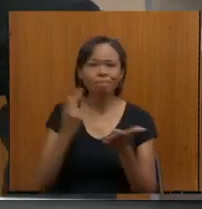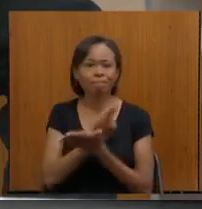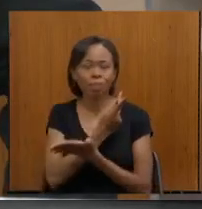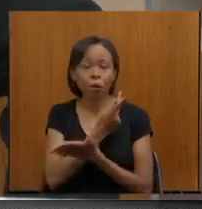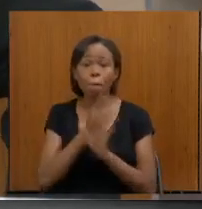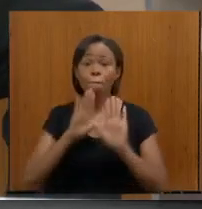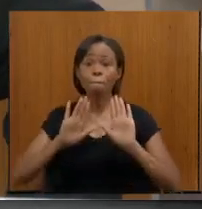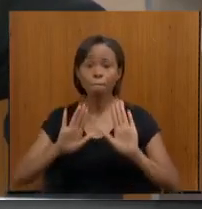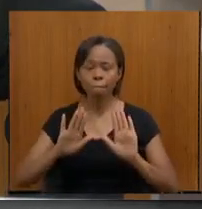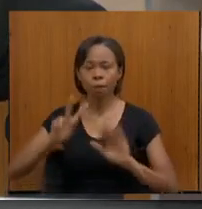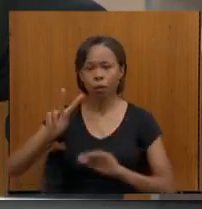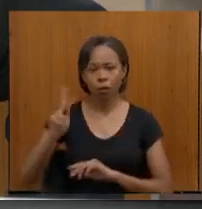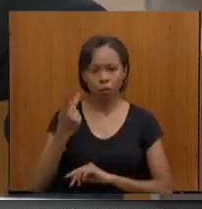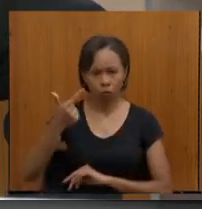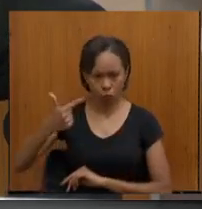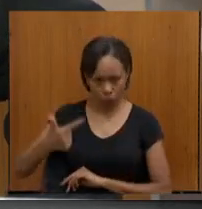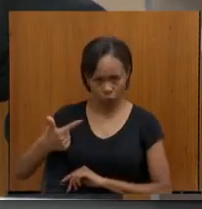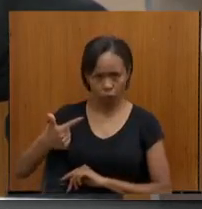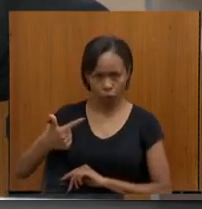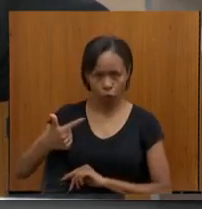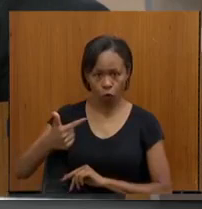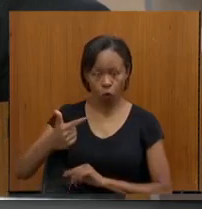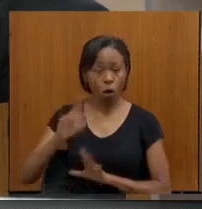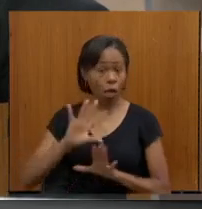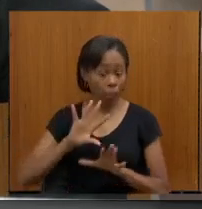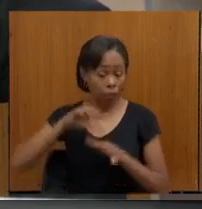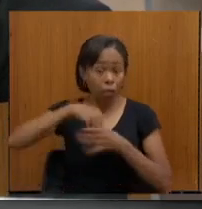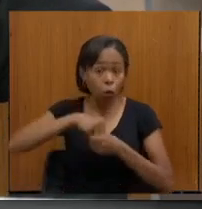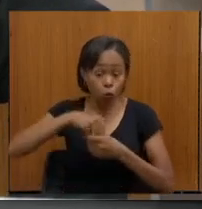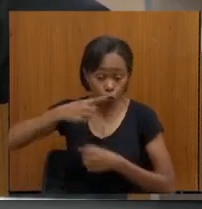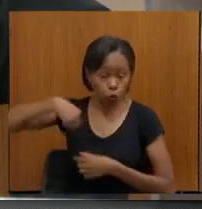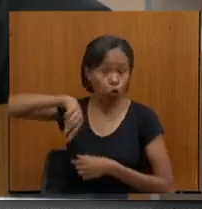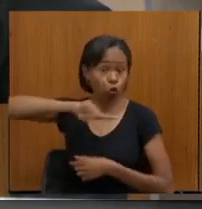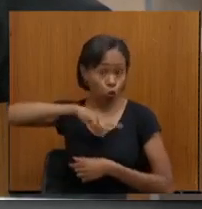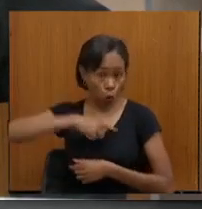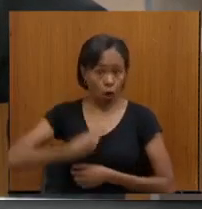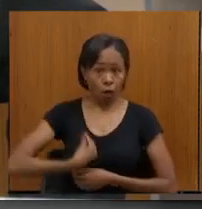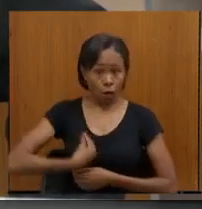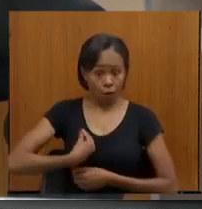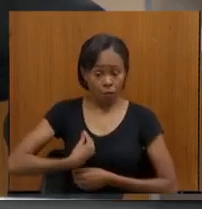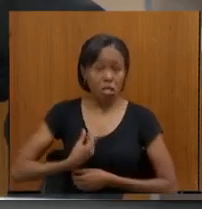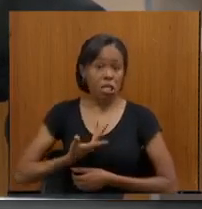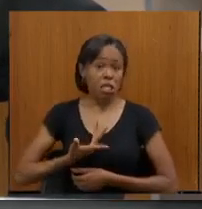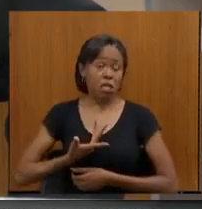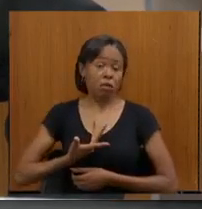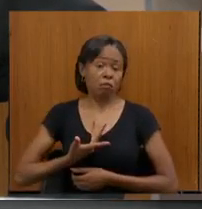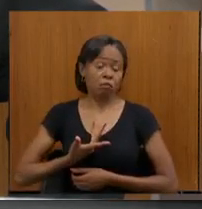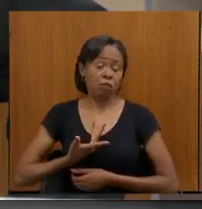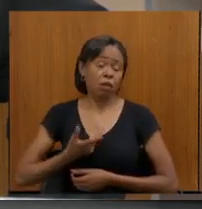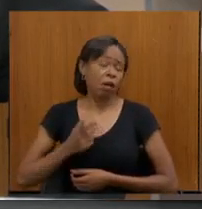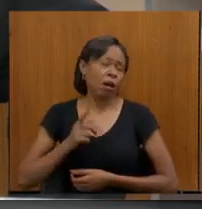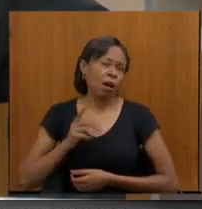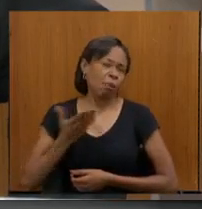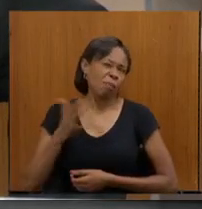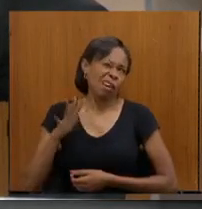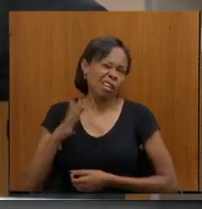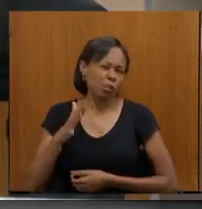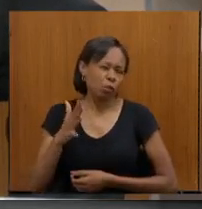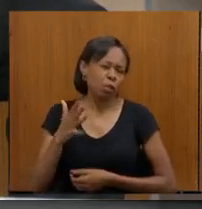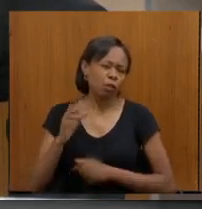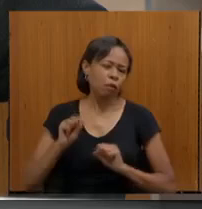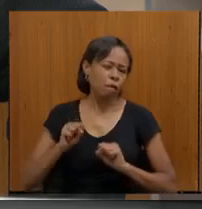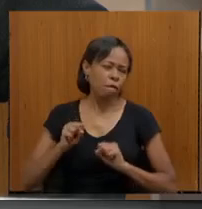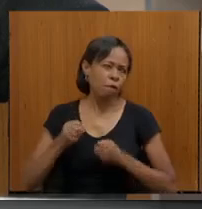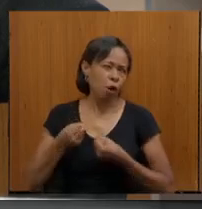a fazer parte do nosso dia a dia enquanto formuladores de políticas públicas um pouquinho mais força